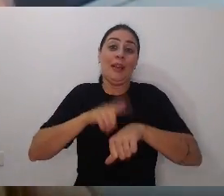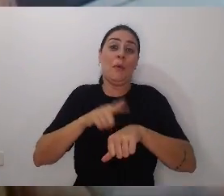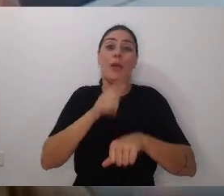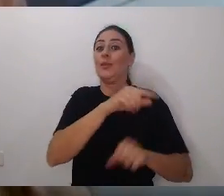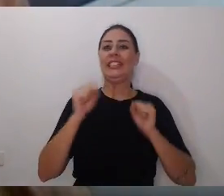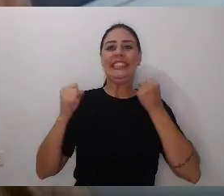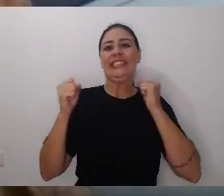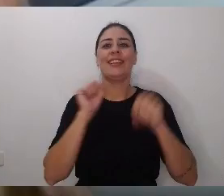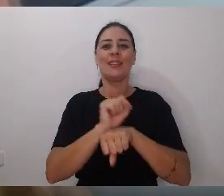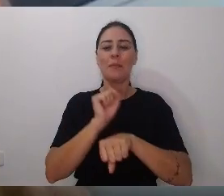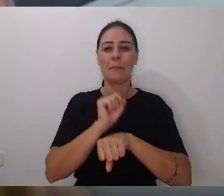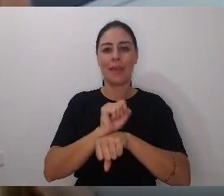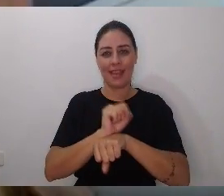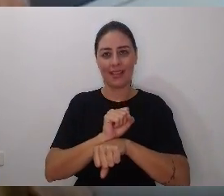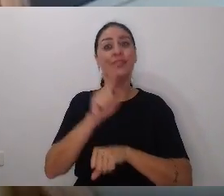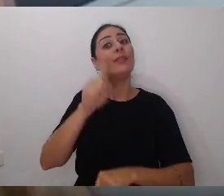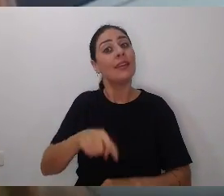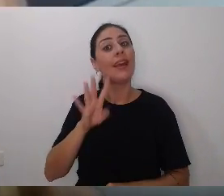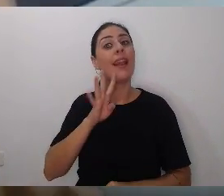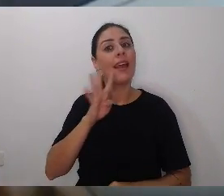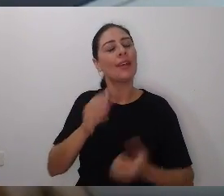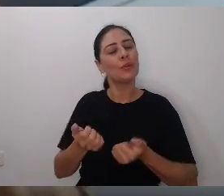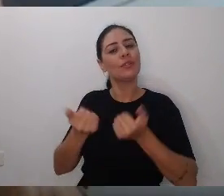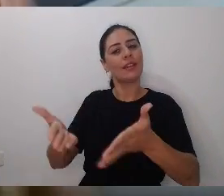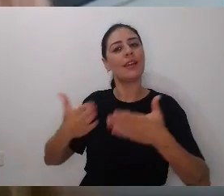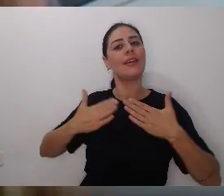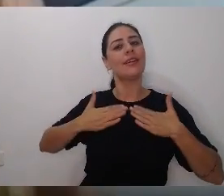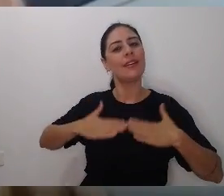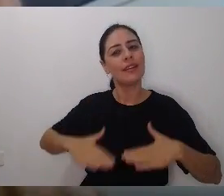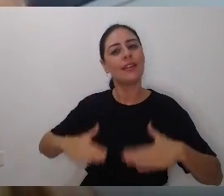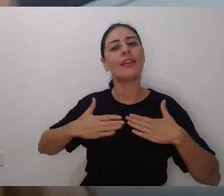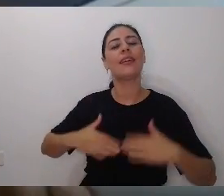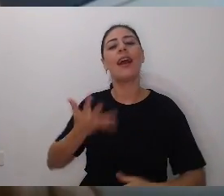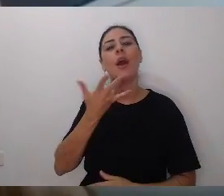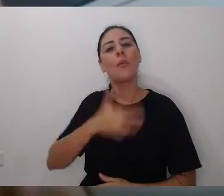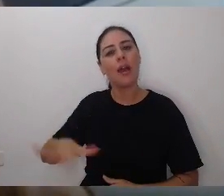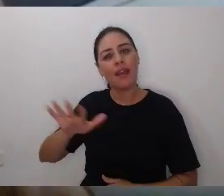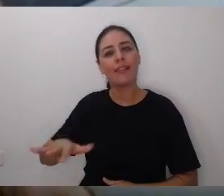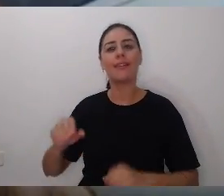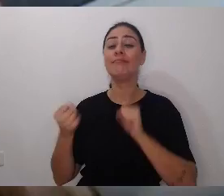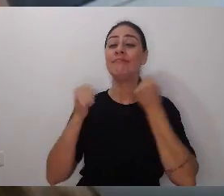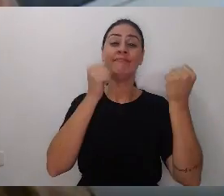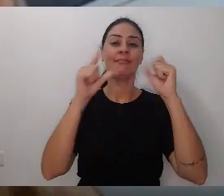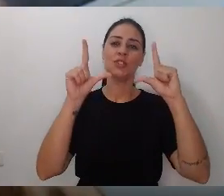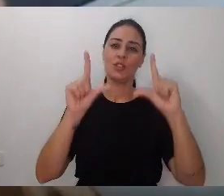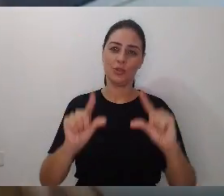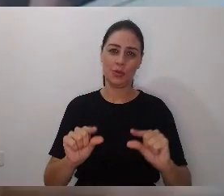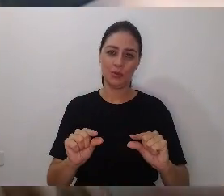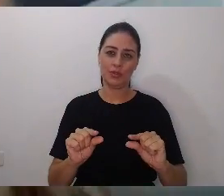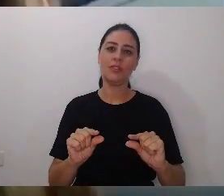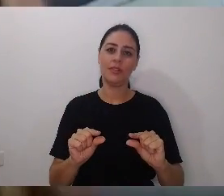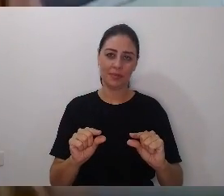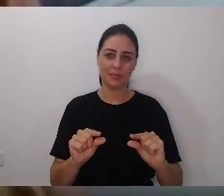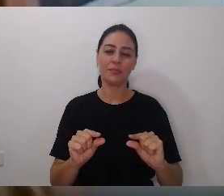fica tranquilo, porque ele sabe que depois do parquinho, ou depois da sopa, ou depois do almoço, vai chegar aquele momento